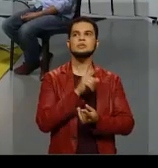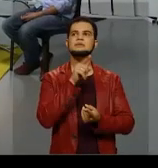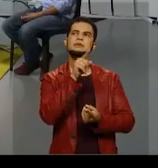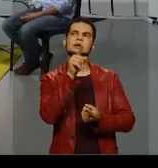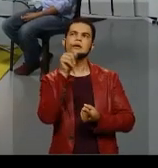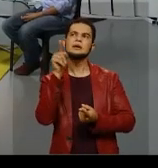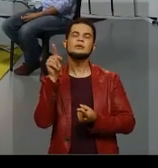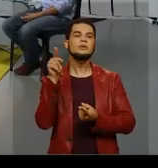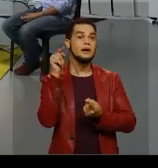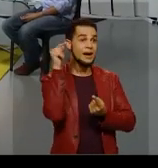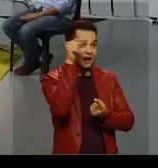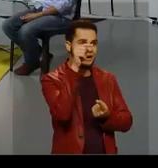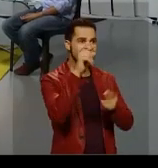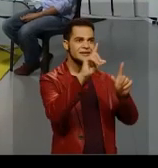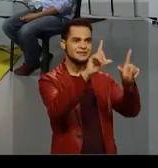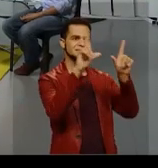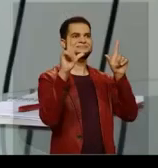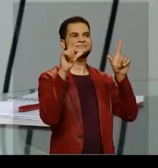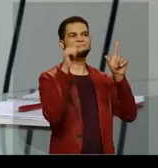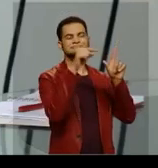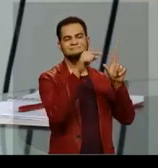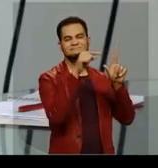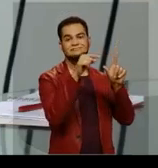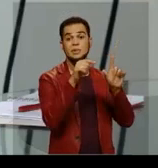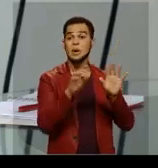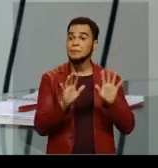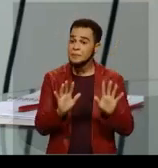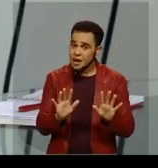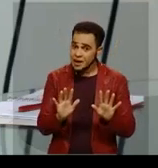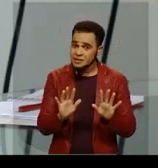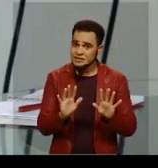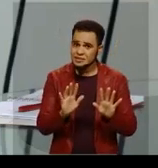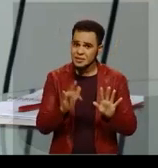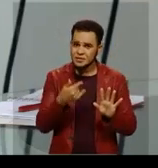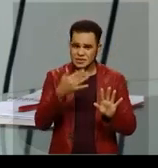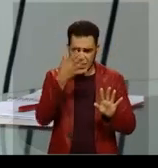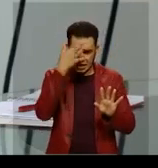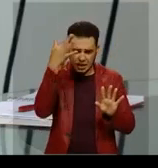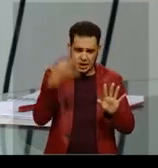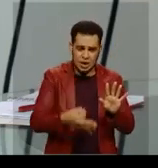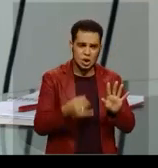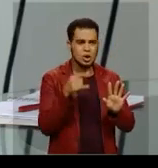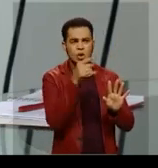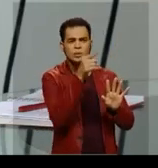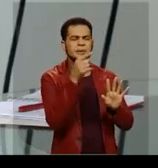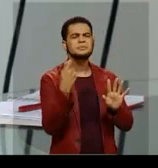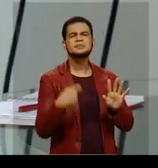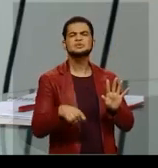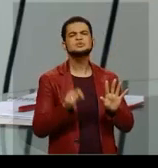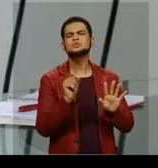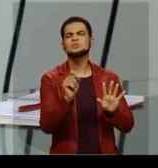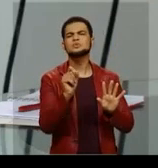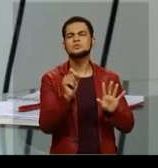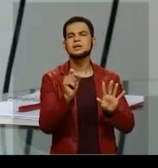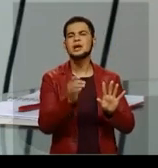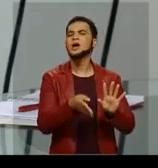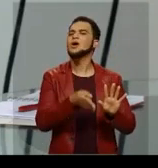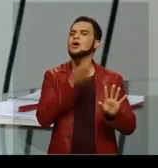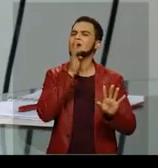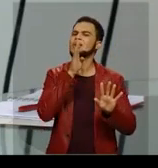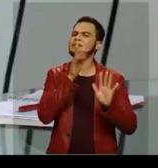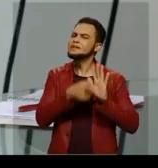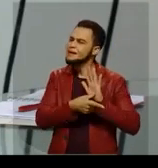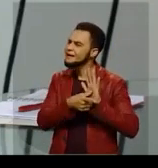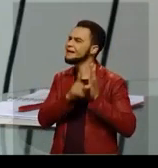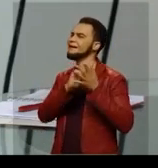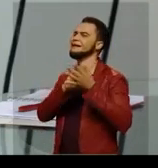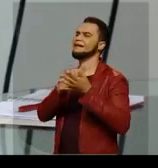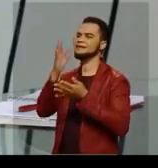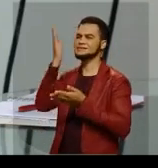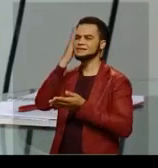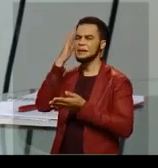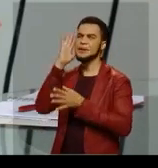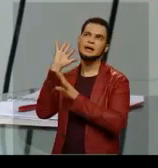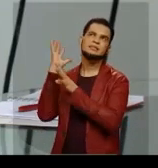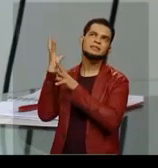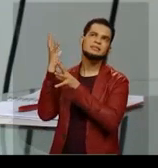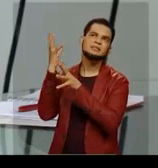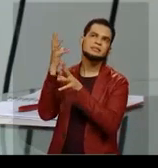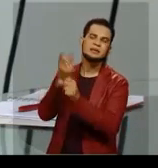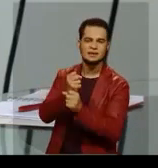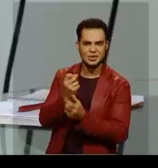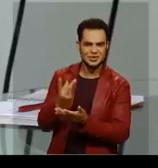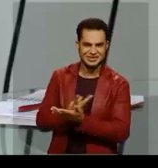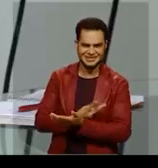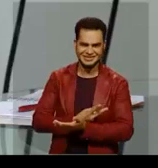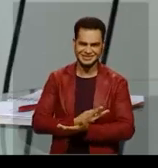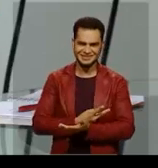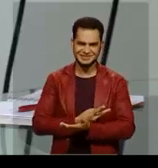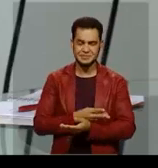social, né? Mas para isso, para você fazer essa interpretação, você precisa de conhecimento prévio, né? E já viu aquela pessoa assim